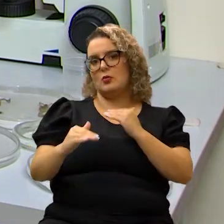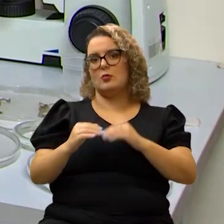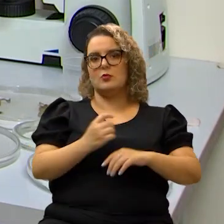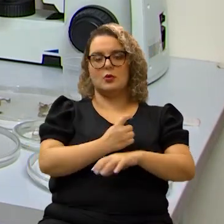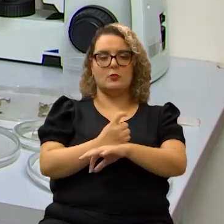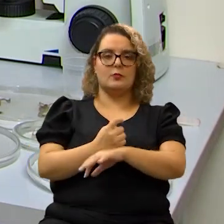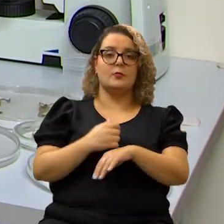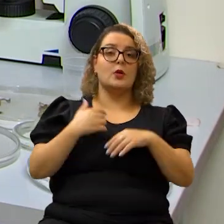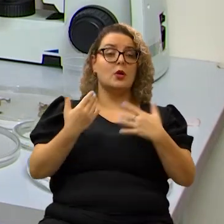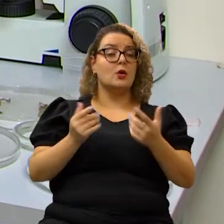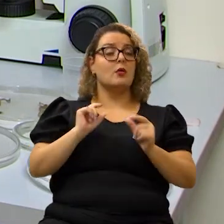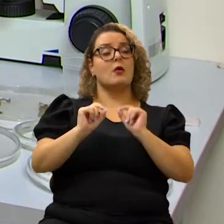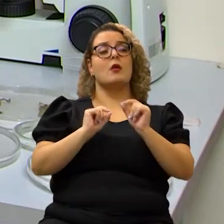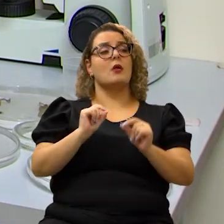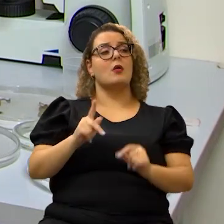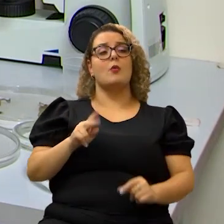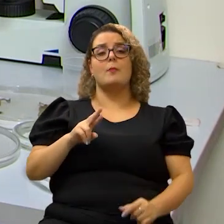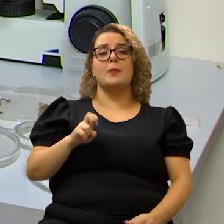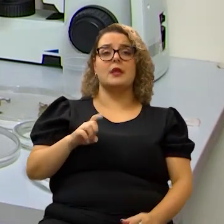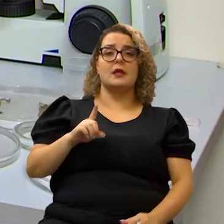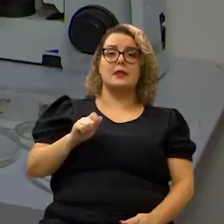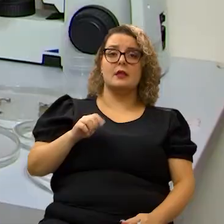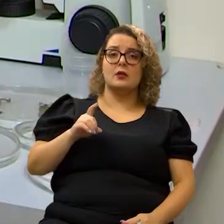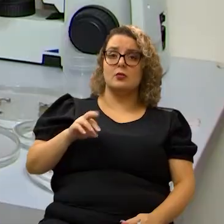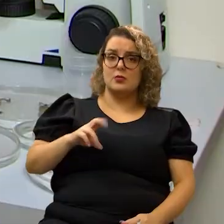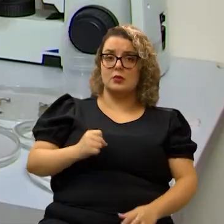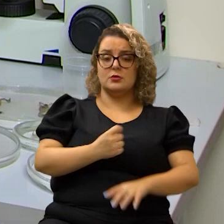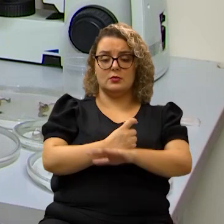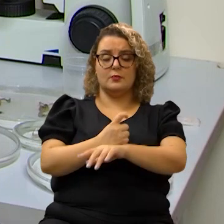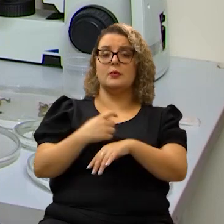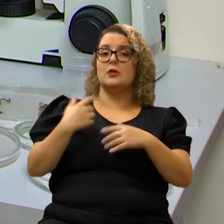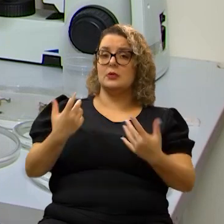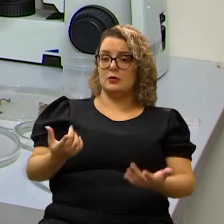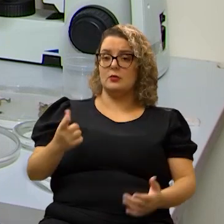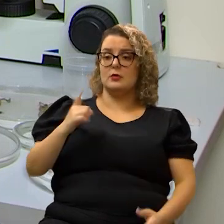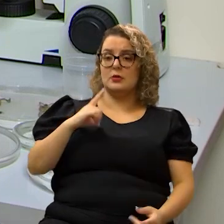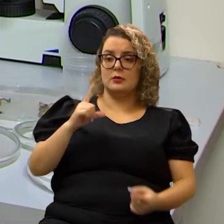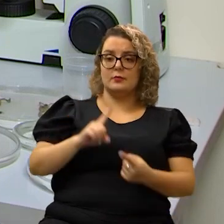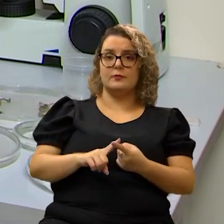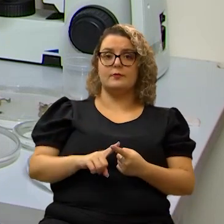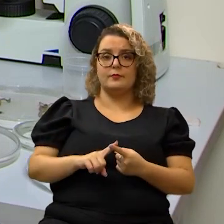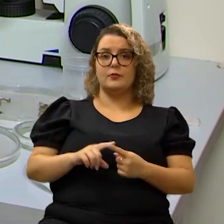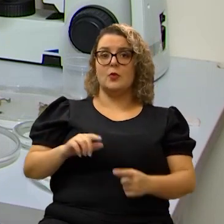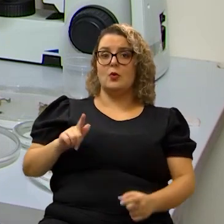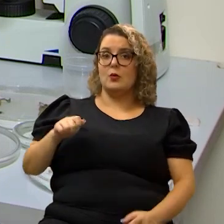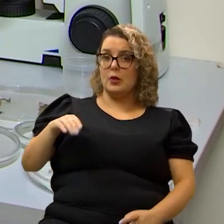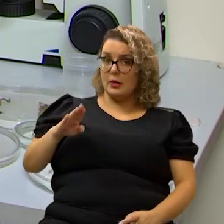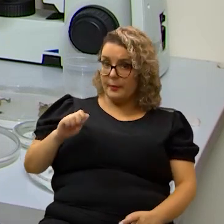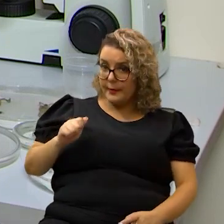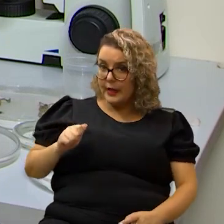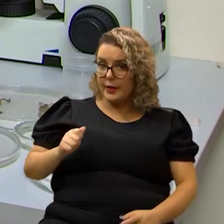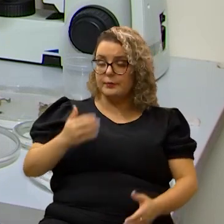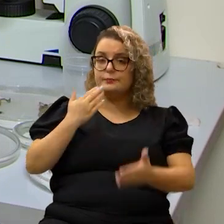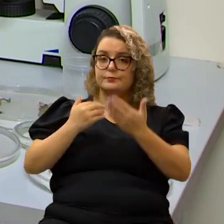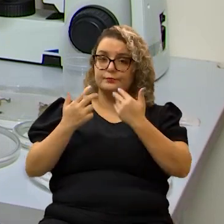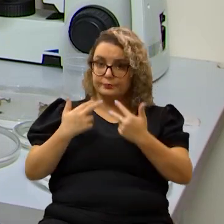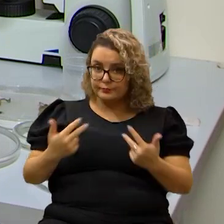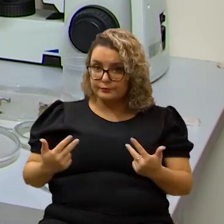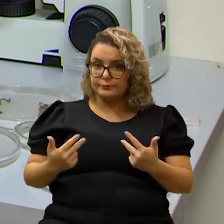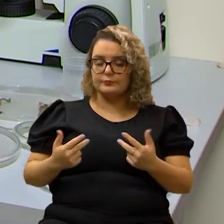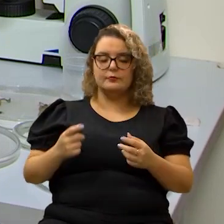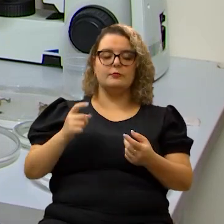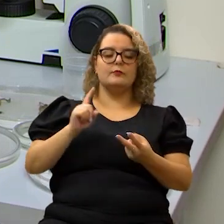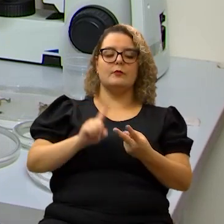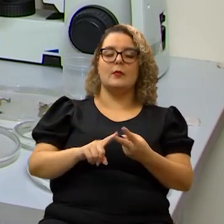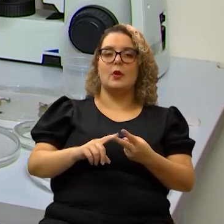barreira física é o melhor remédio contra o escorpião. Além de nós, quem são os predadores dos escorpiões? Então, a gente tem aí o